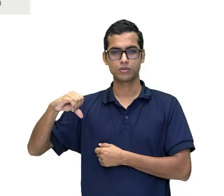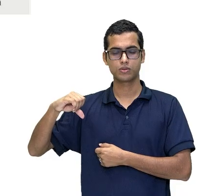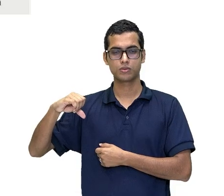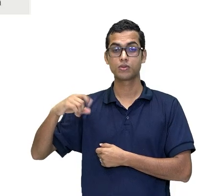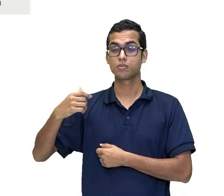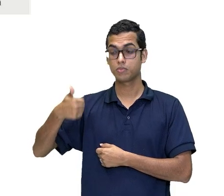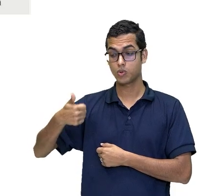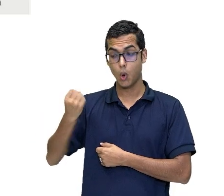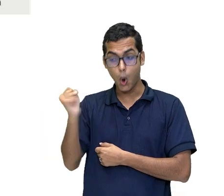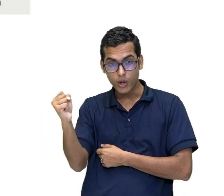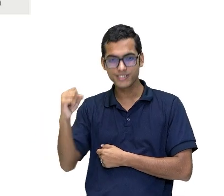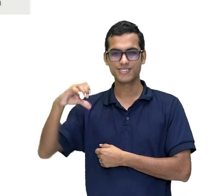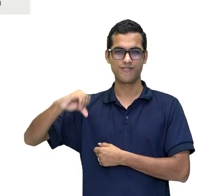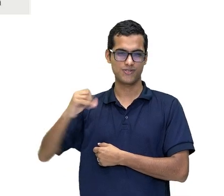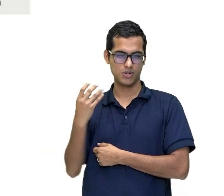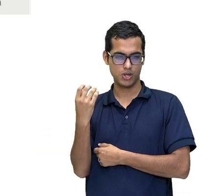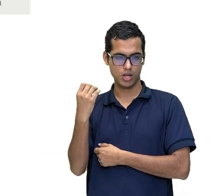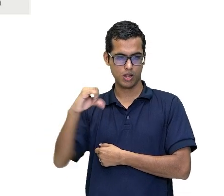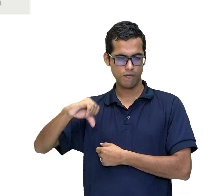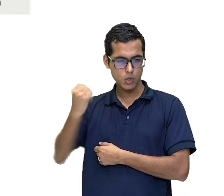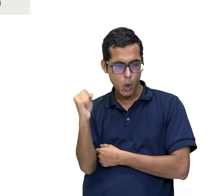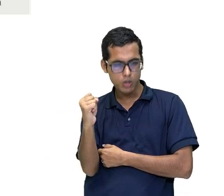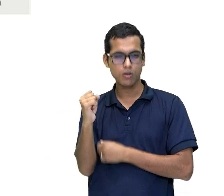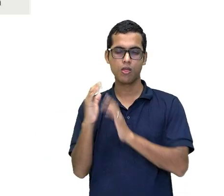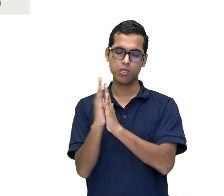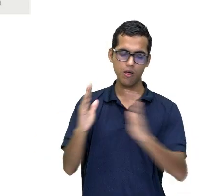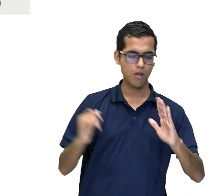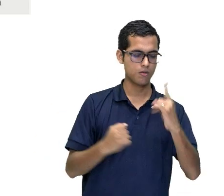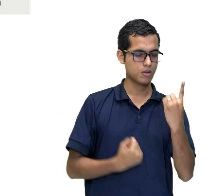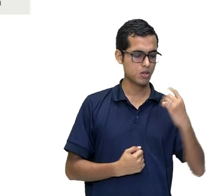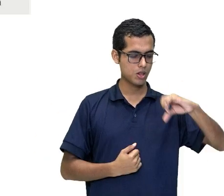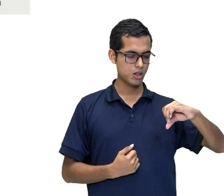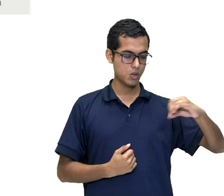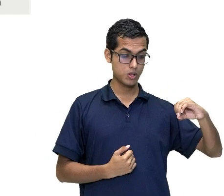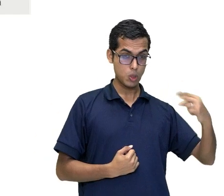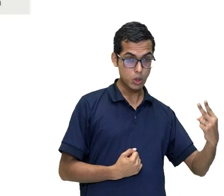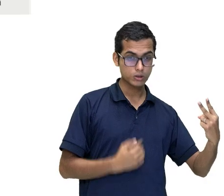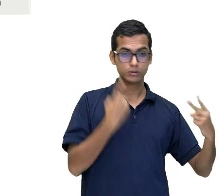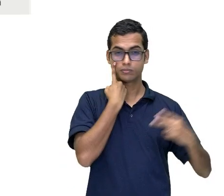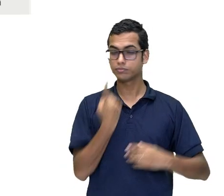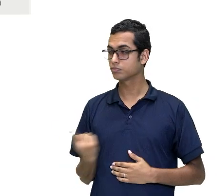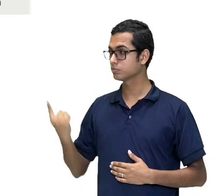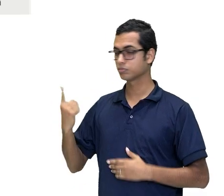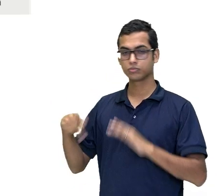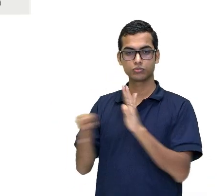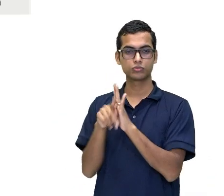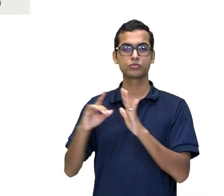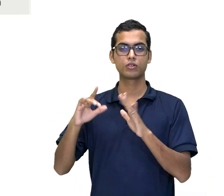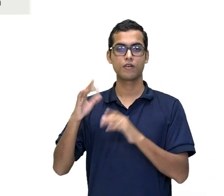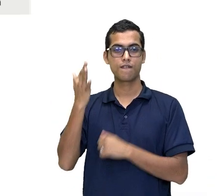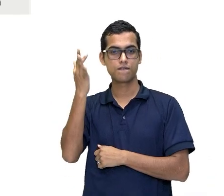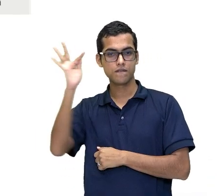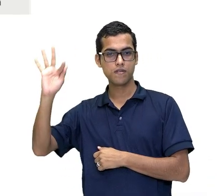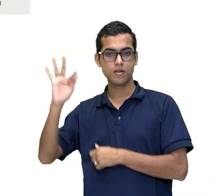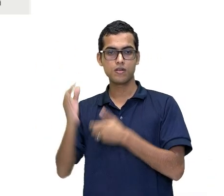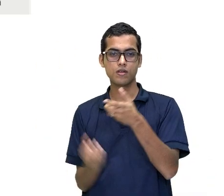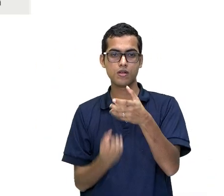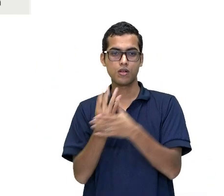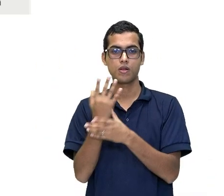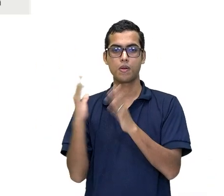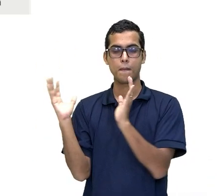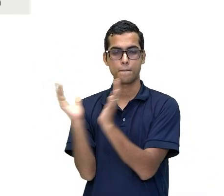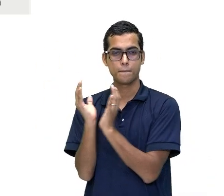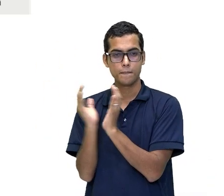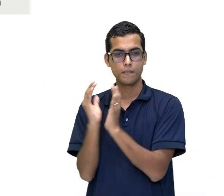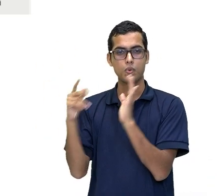1902. Essa política estabeleceu-se em âmbito federal, reuniu dois partidos, no caso, o Partido